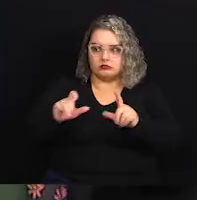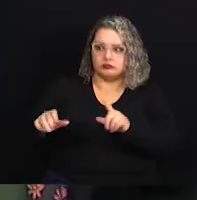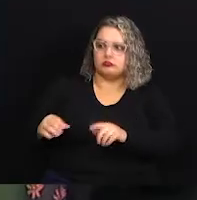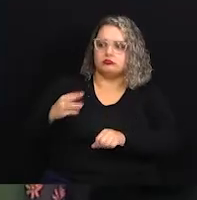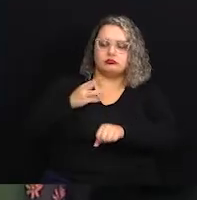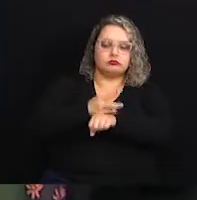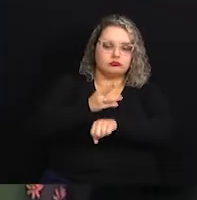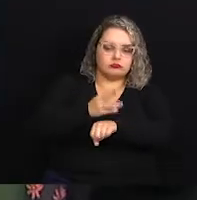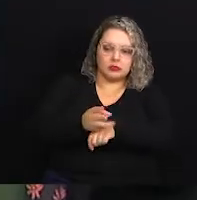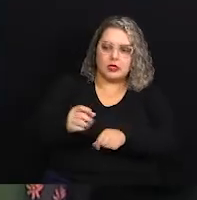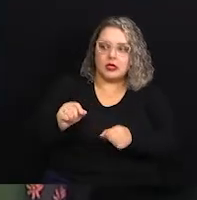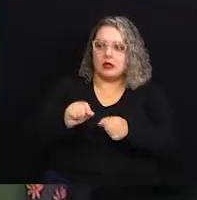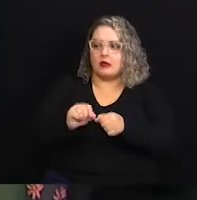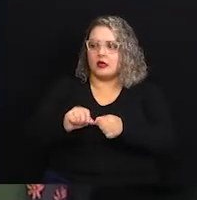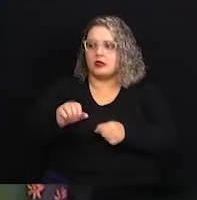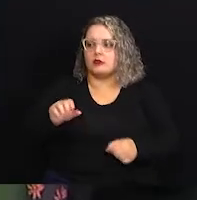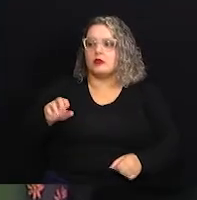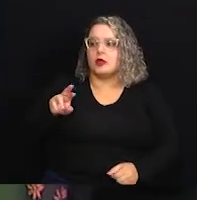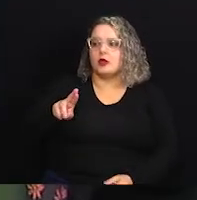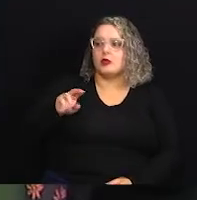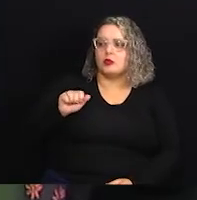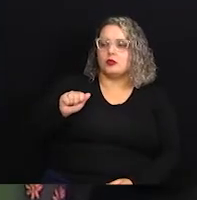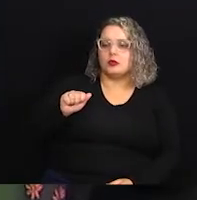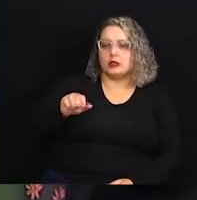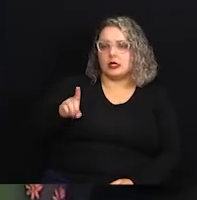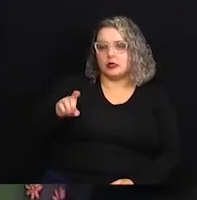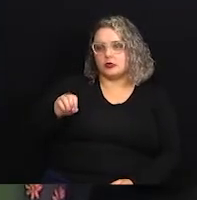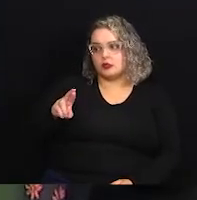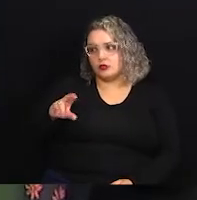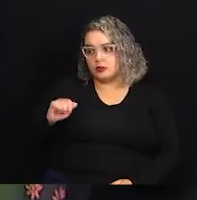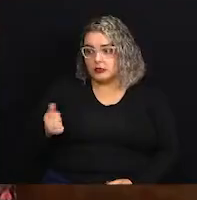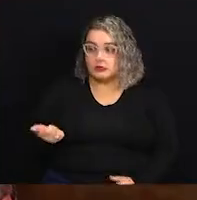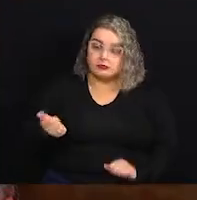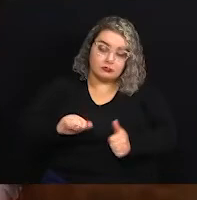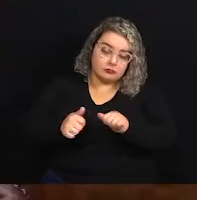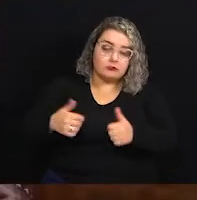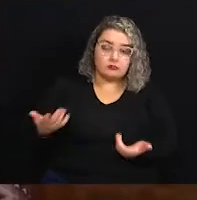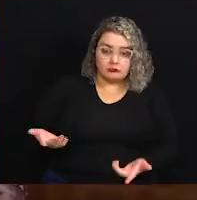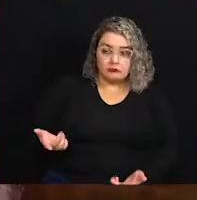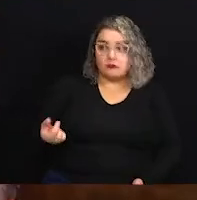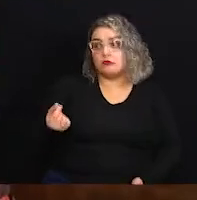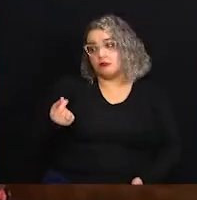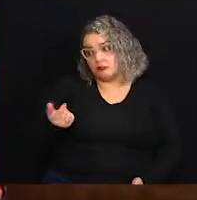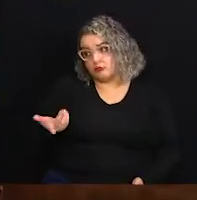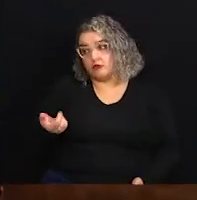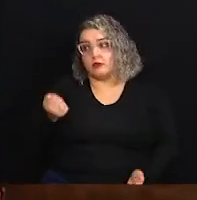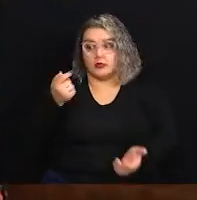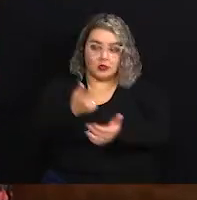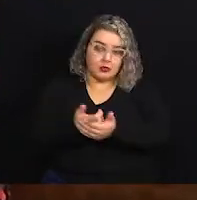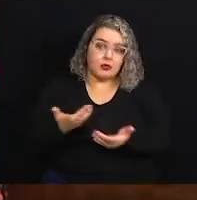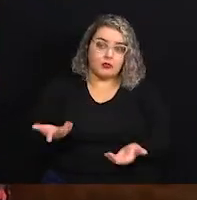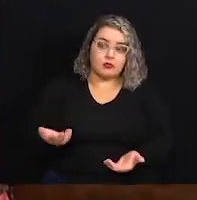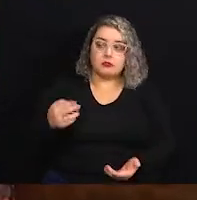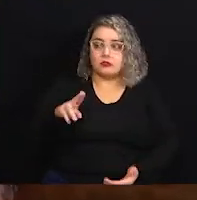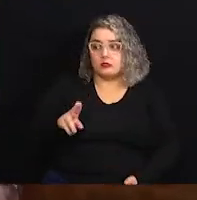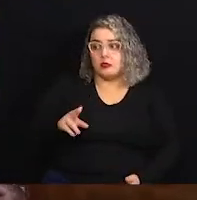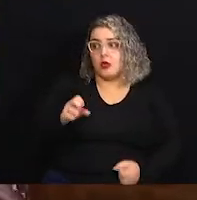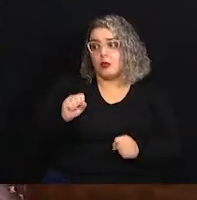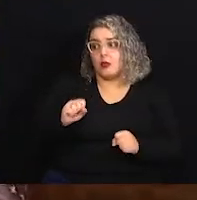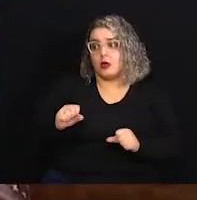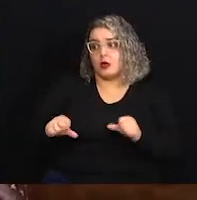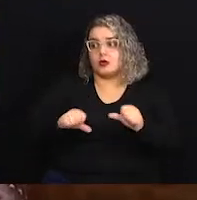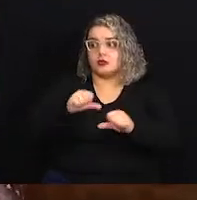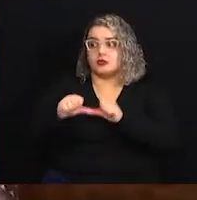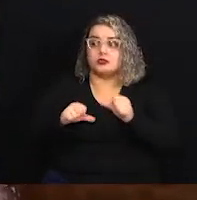no nosso WhatsApp, a gente faz uma curadoria também, uma avaliação das peças, e aí o valor a gente faz o pagamento, ou a pessoa